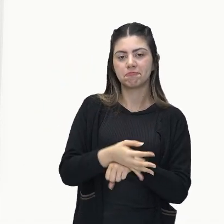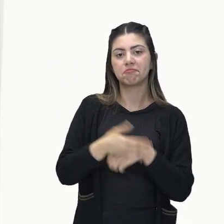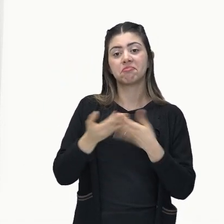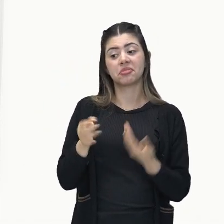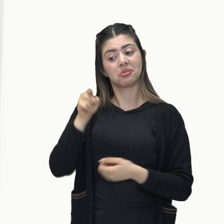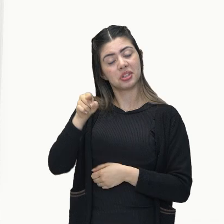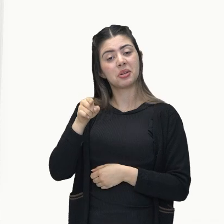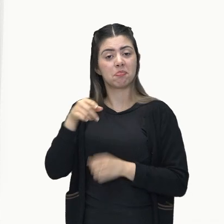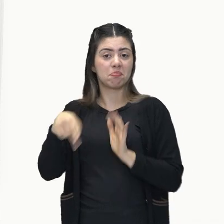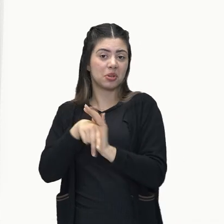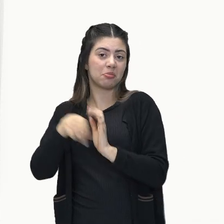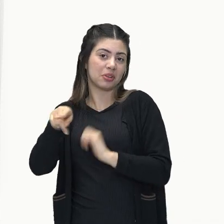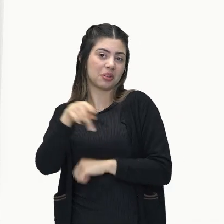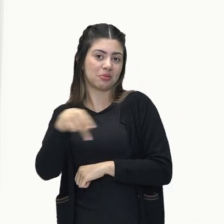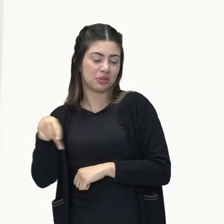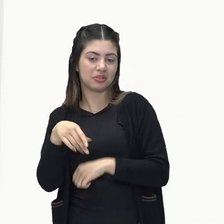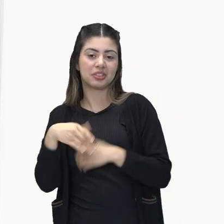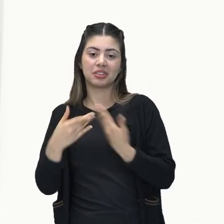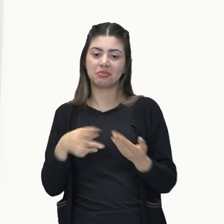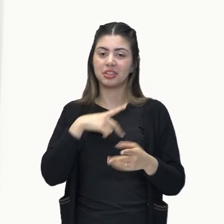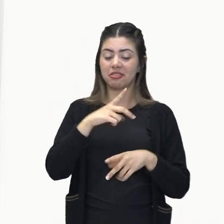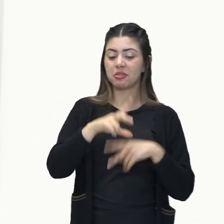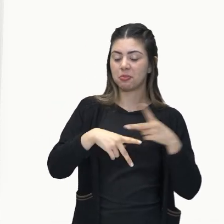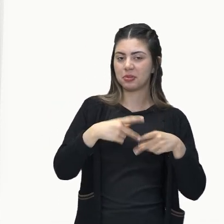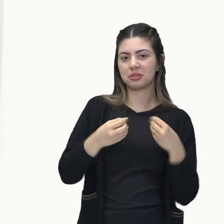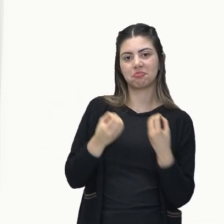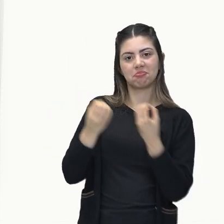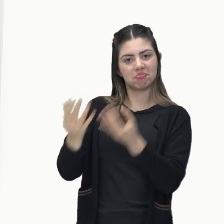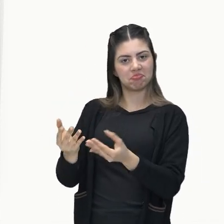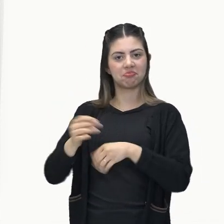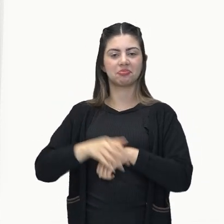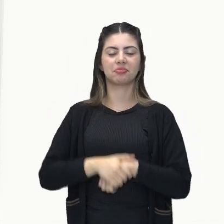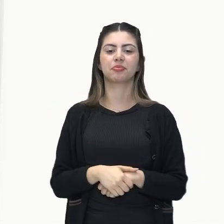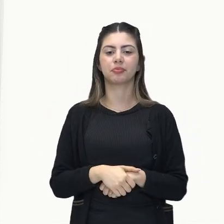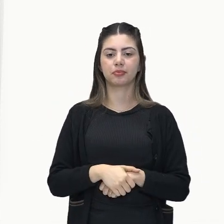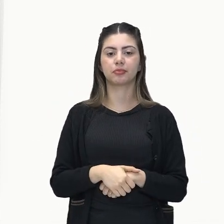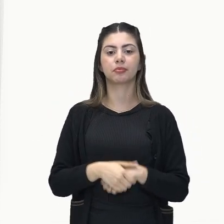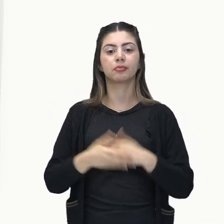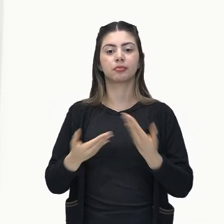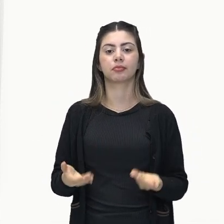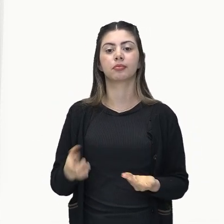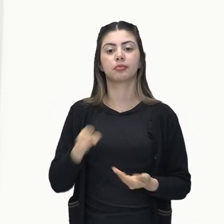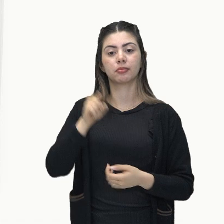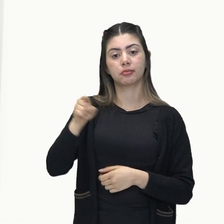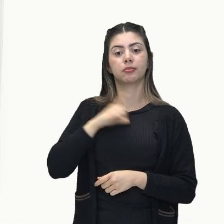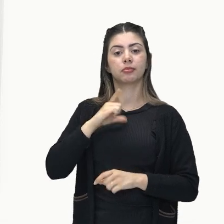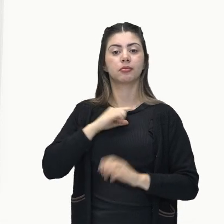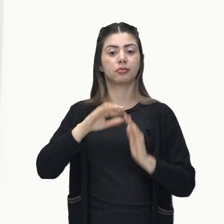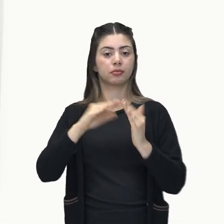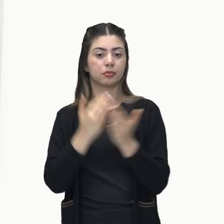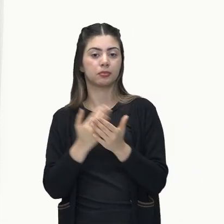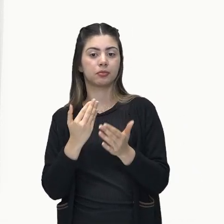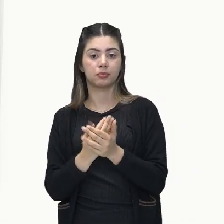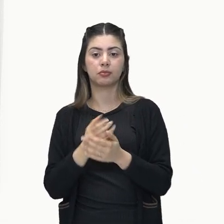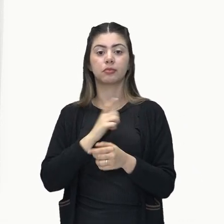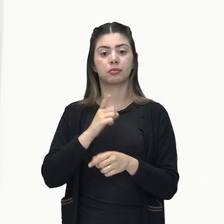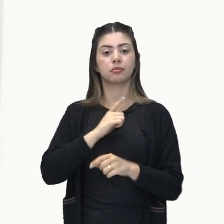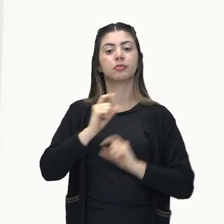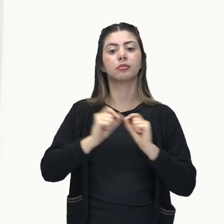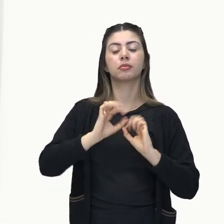e foi premiado, inclusive, por uma das plataformas. Com o feito, o educador da Escola Estadual General Sampaio foi premiado